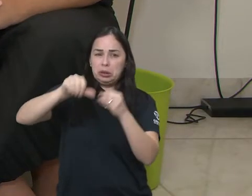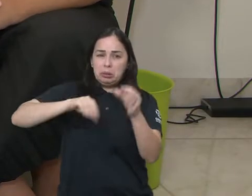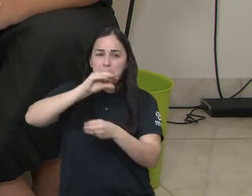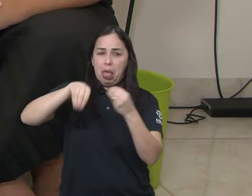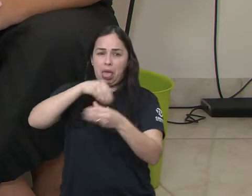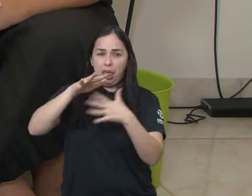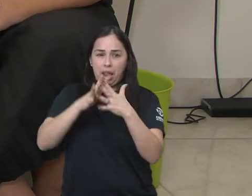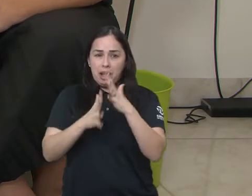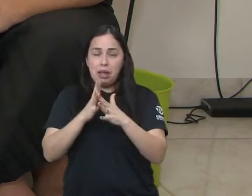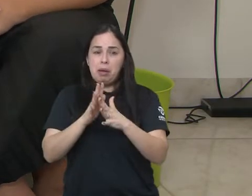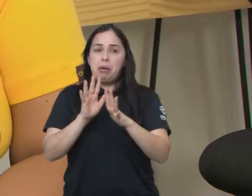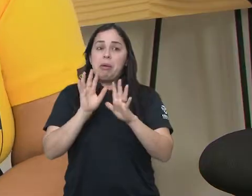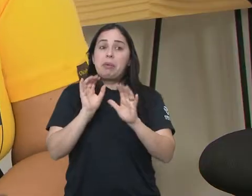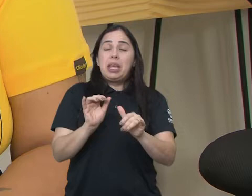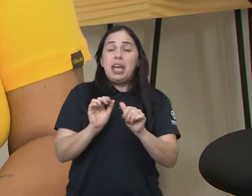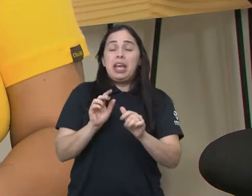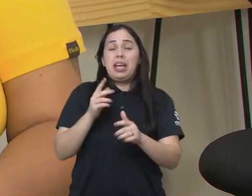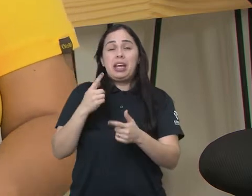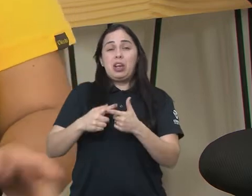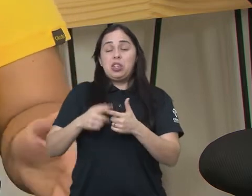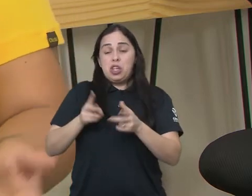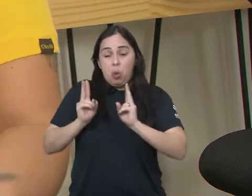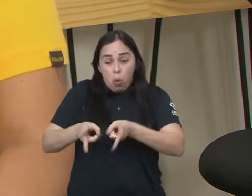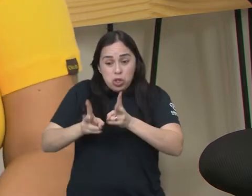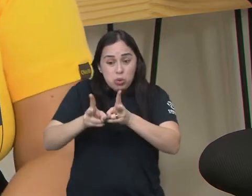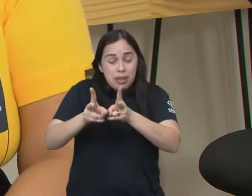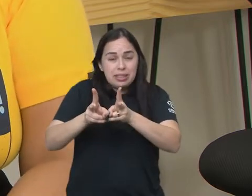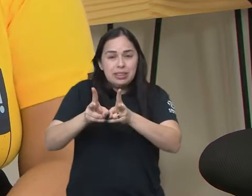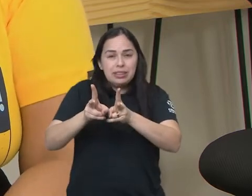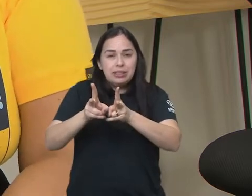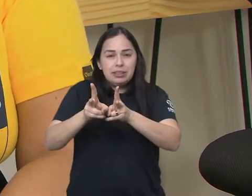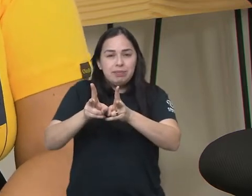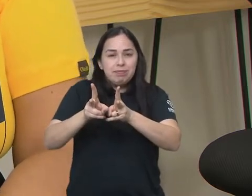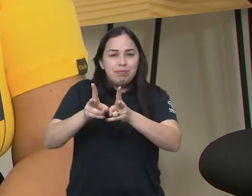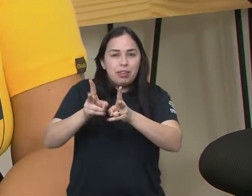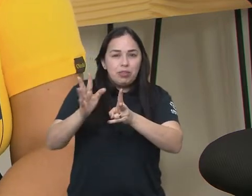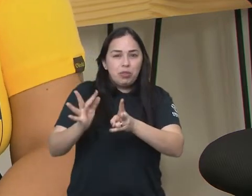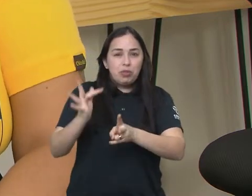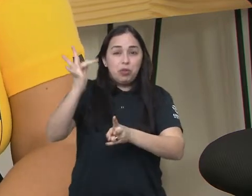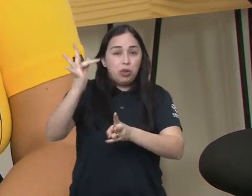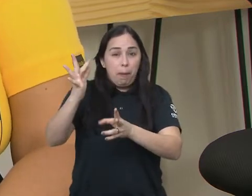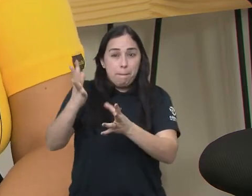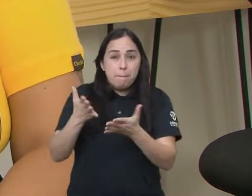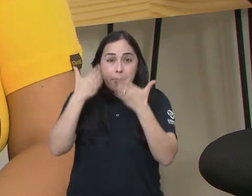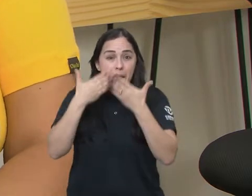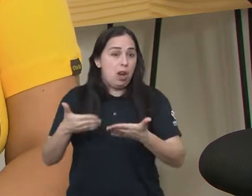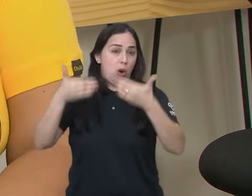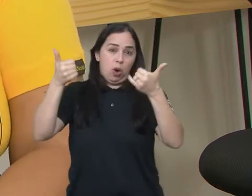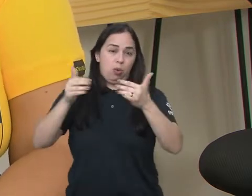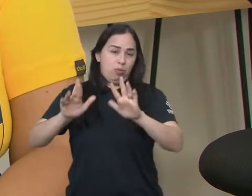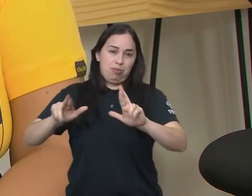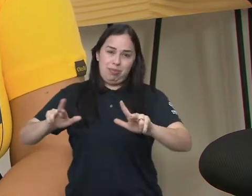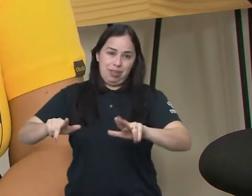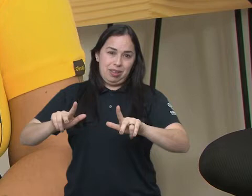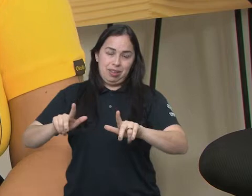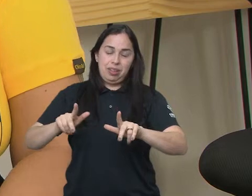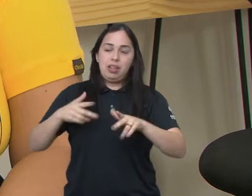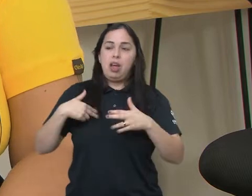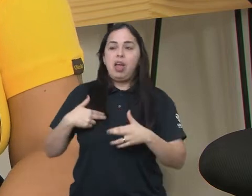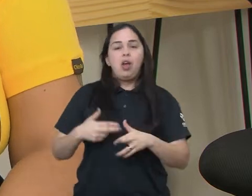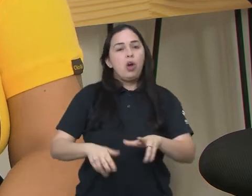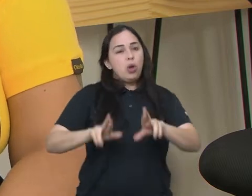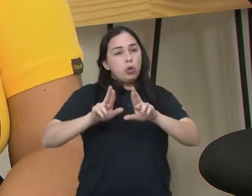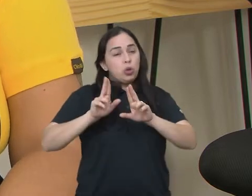que tá, não tem como ter uma utopia, né? Vai ser só uma distopia. Até um futuro próximo. Futuro próximo, então a gente tá torcendo pra não ser esse futuro